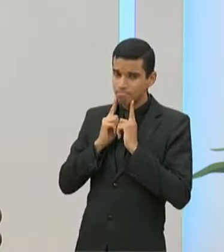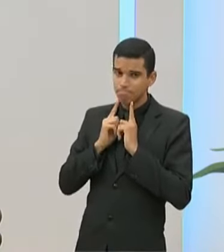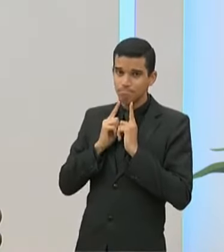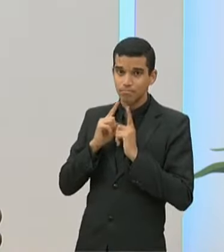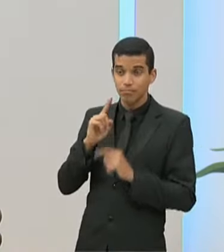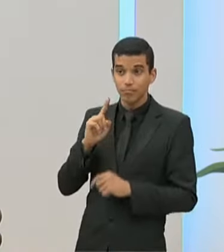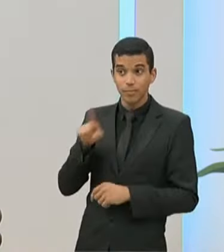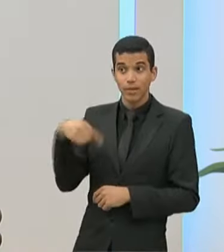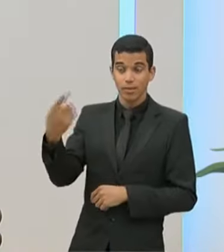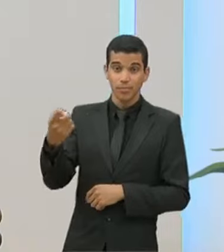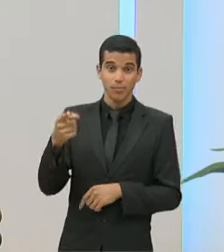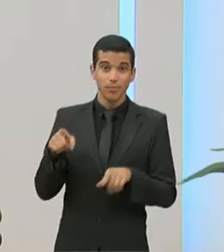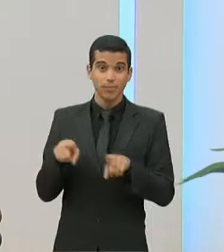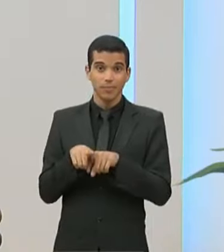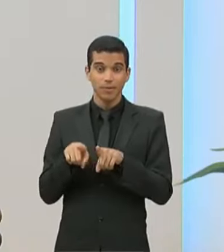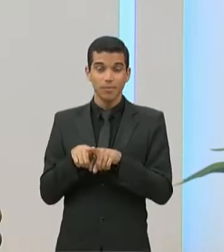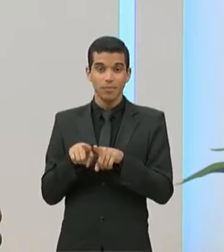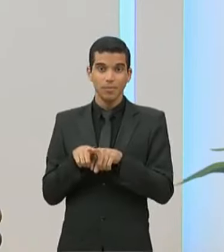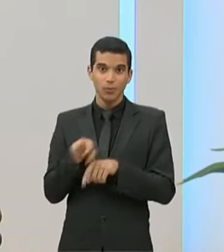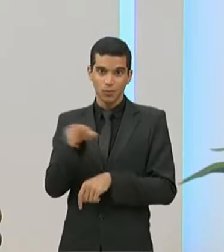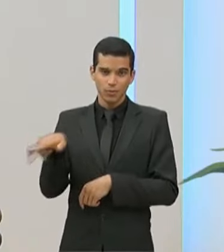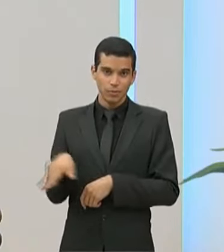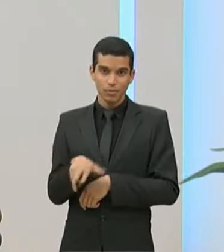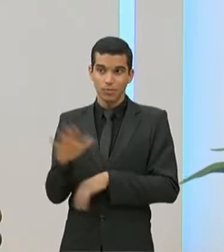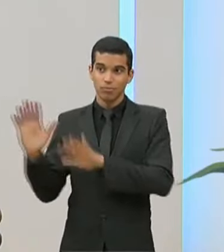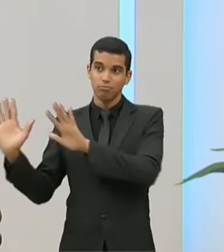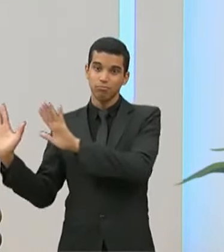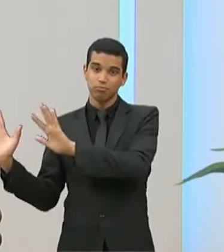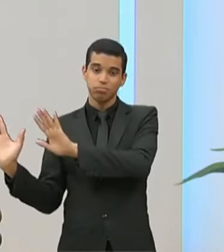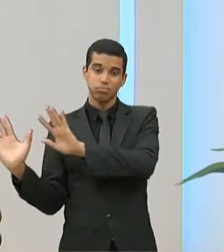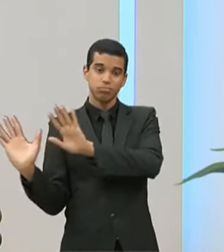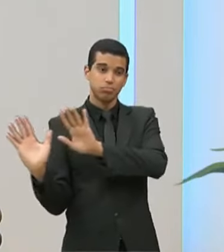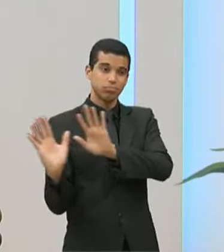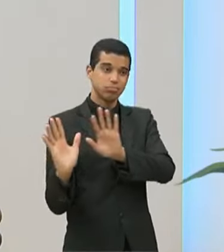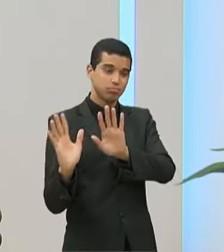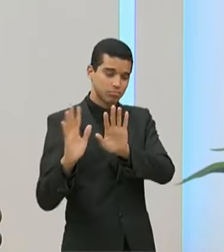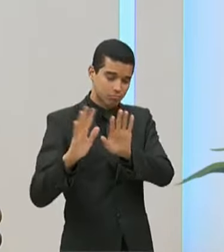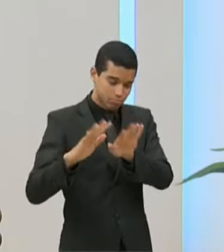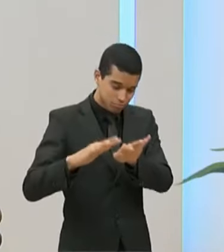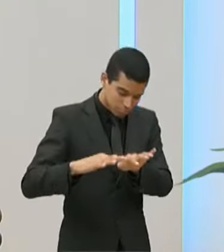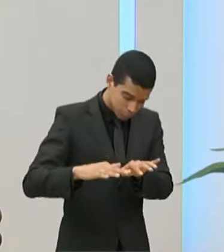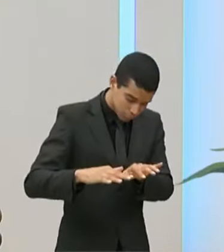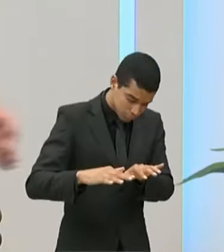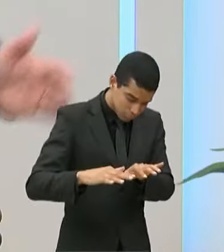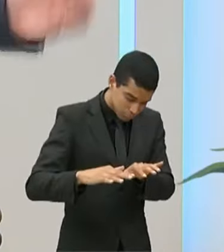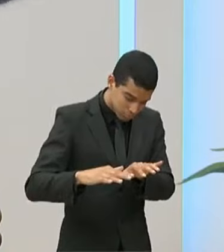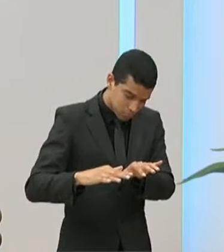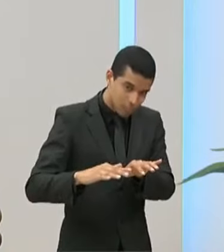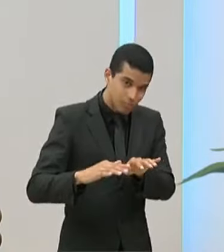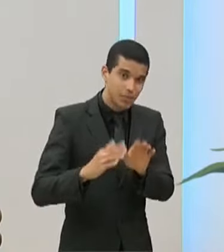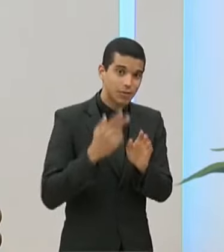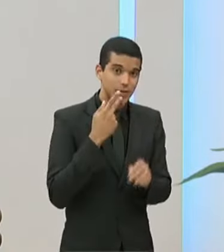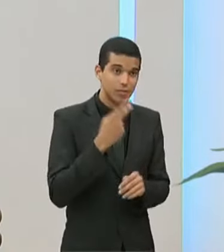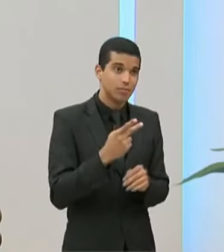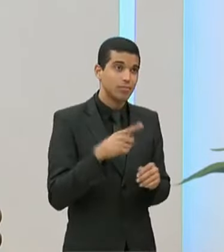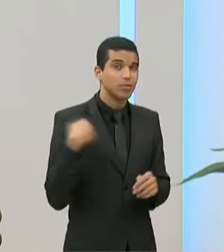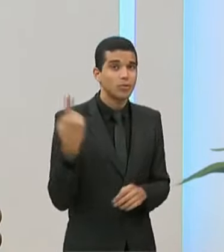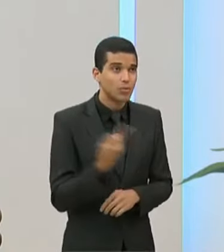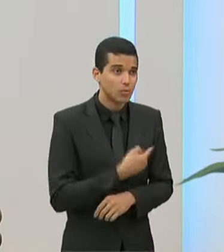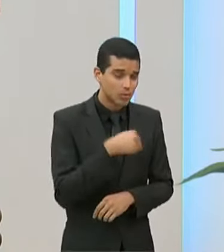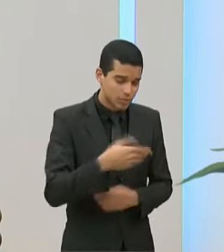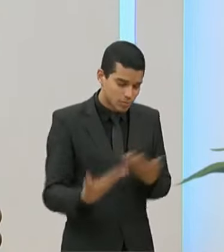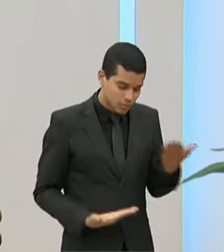vieram também seus irmãos e prostraram-se diante dele. E disseram: ei-nos aqui por